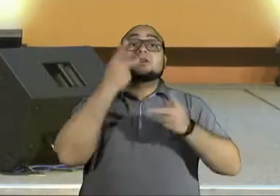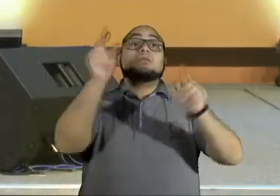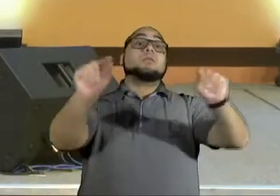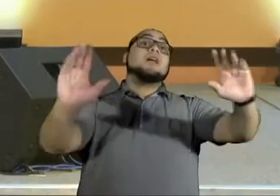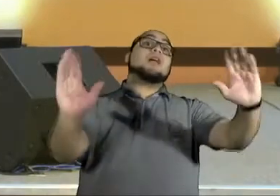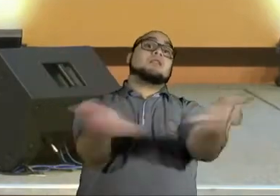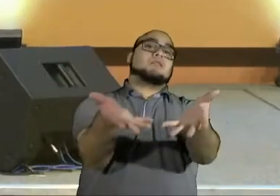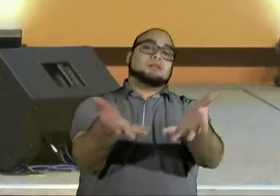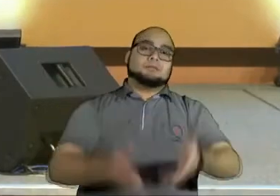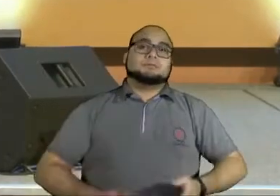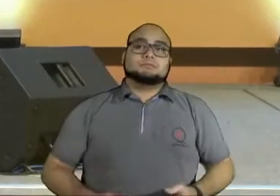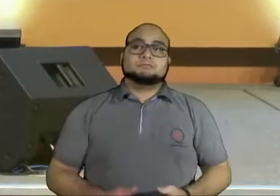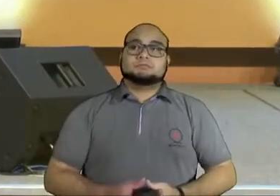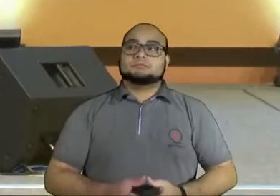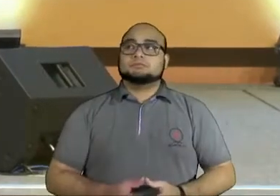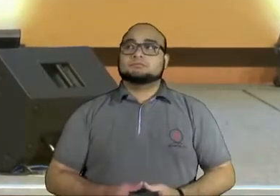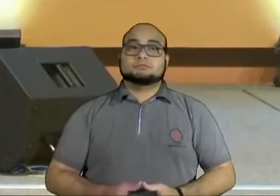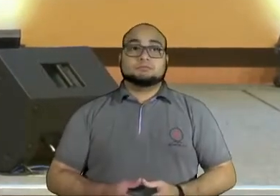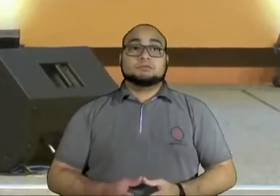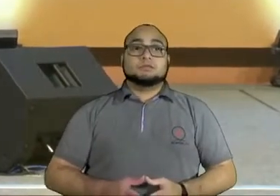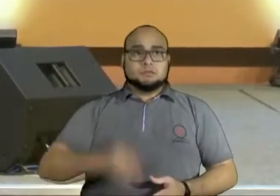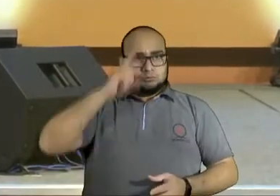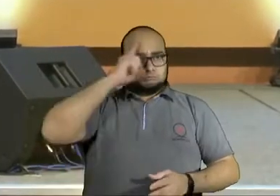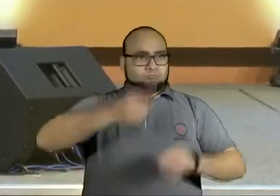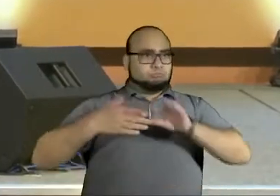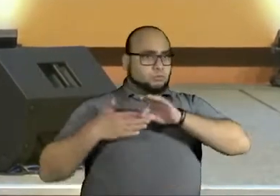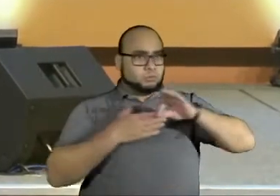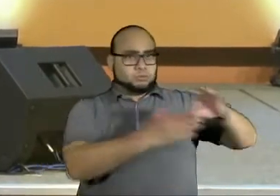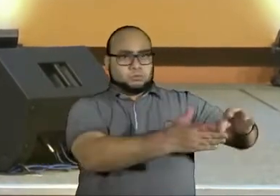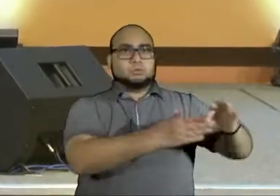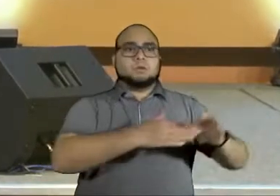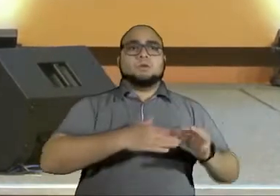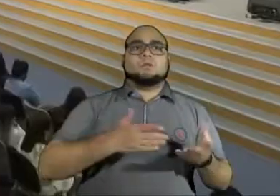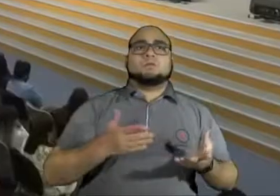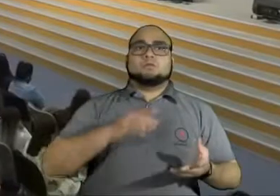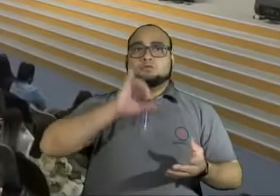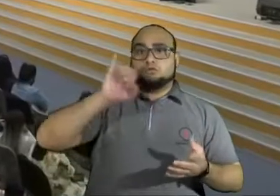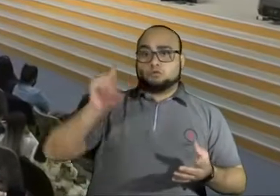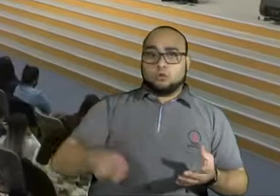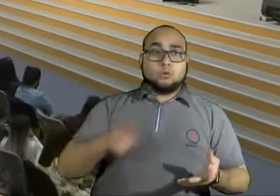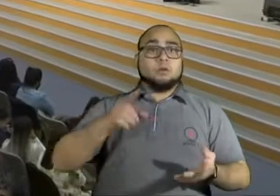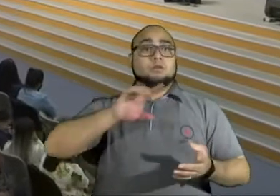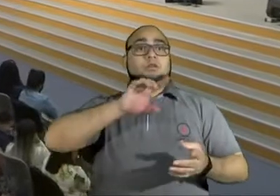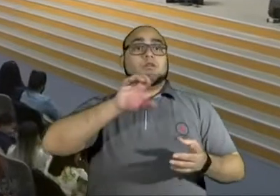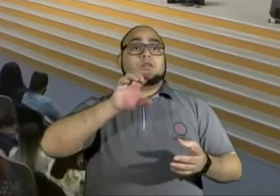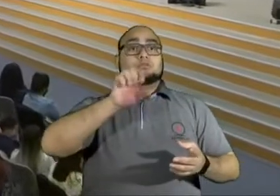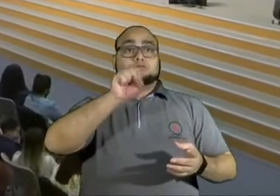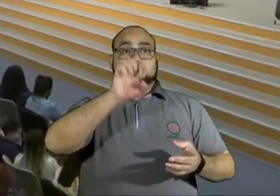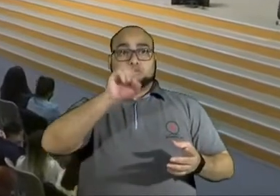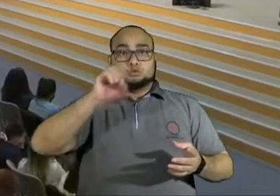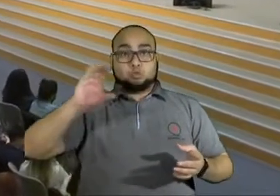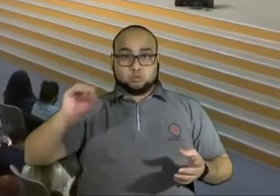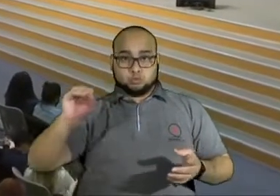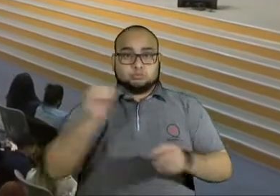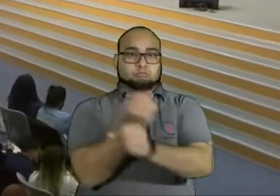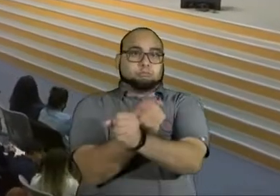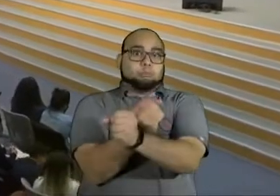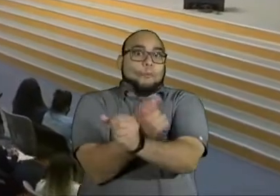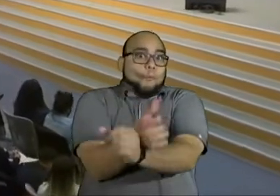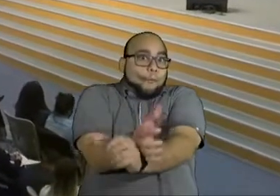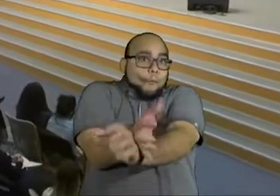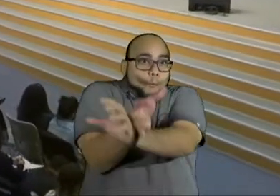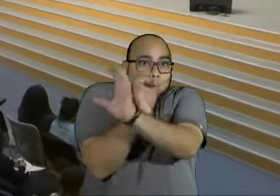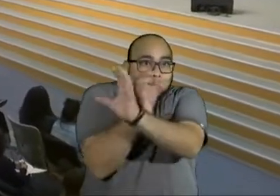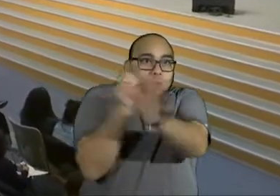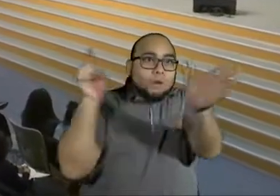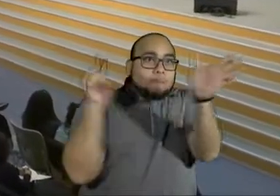conduz Ezequiel a um vale que estava cheio de ossos sequíssimos. A mão do Senhor o leva ali. Então lhe é perguntado: filho